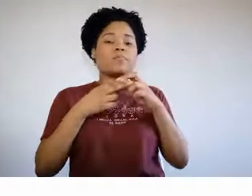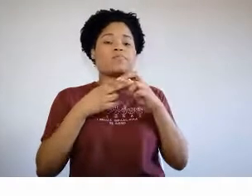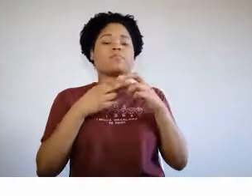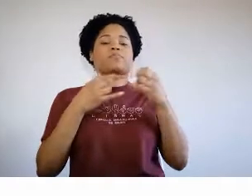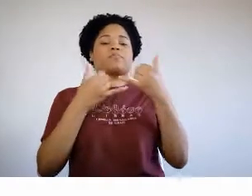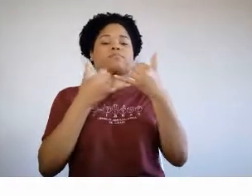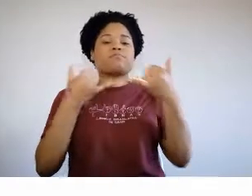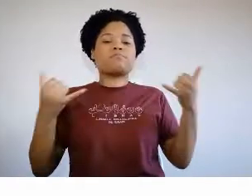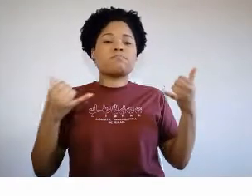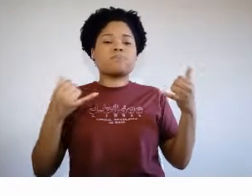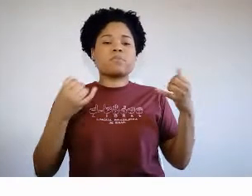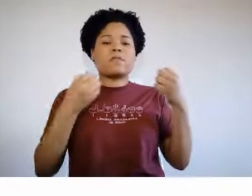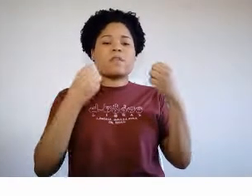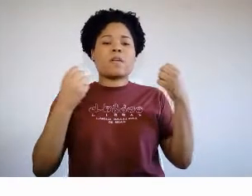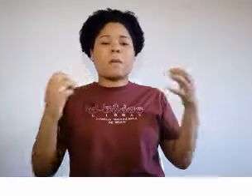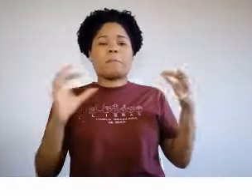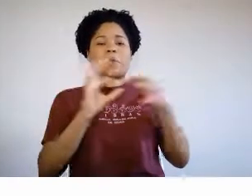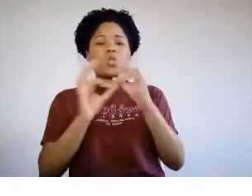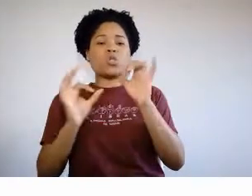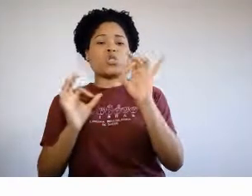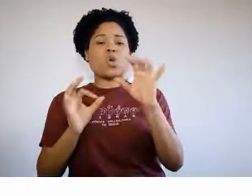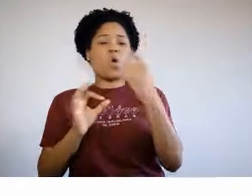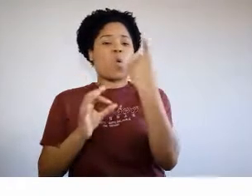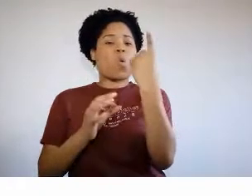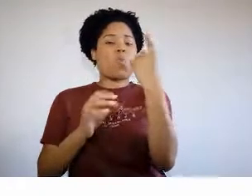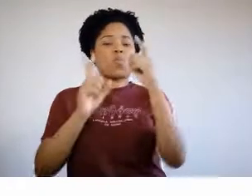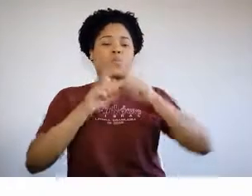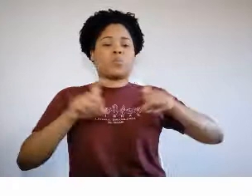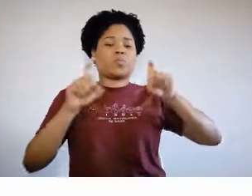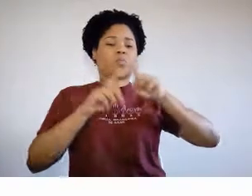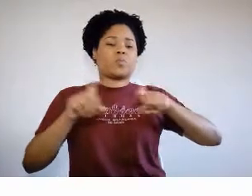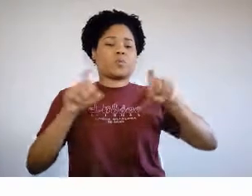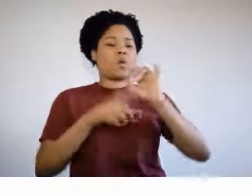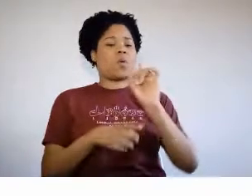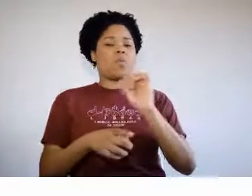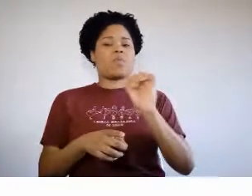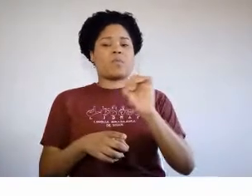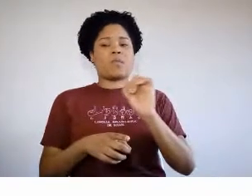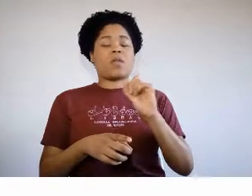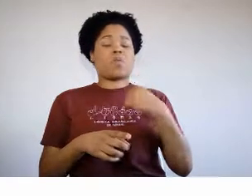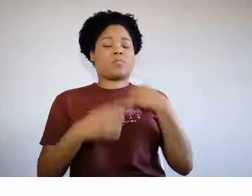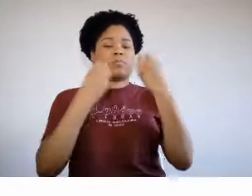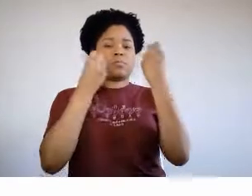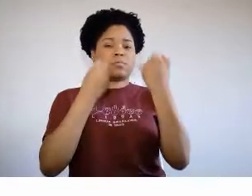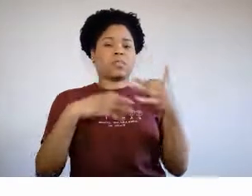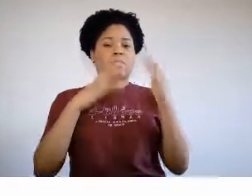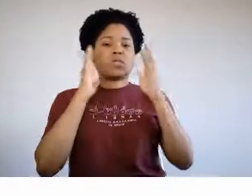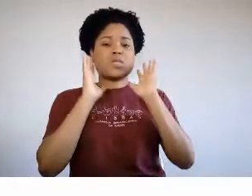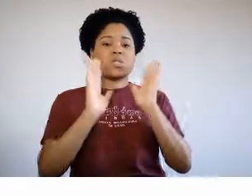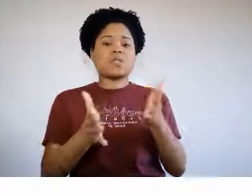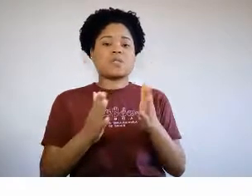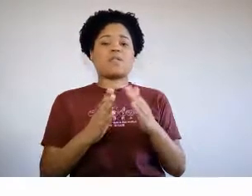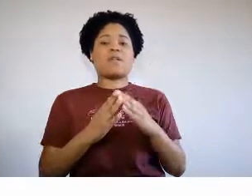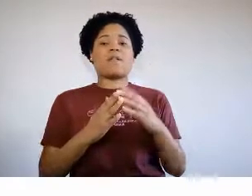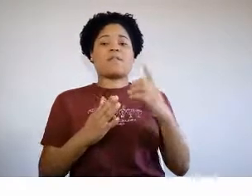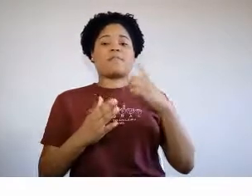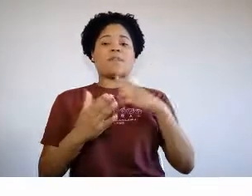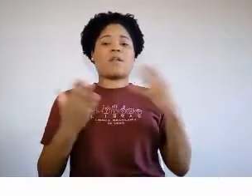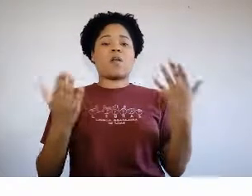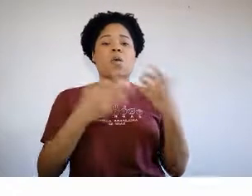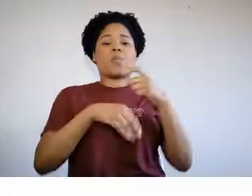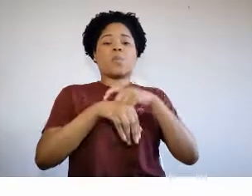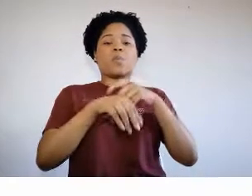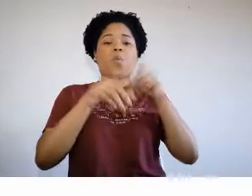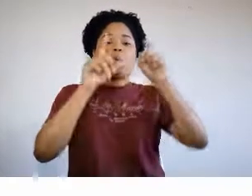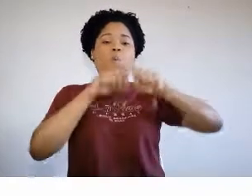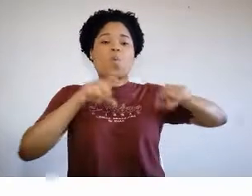forma, a rede não fica presa a um único computador no envio das informações. é aquilo que eu já expliquei para vocês, né?